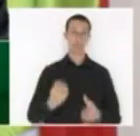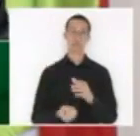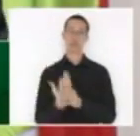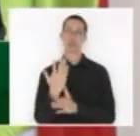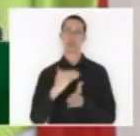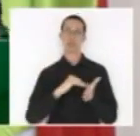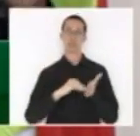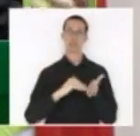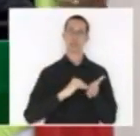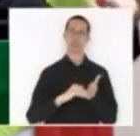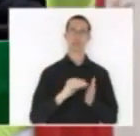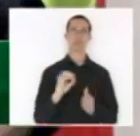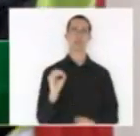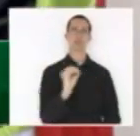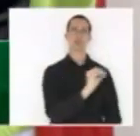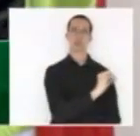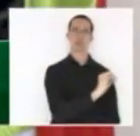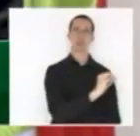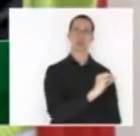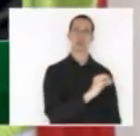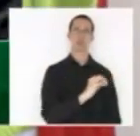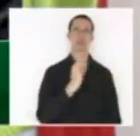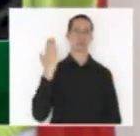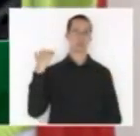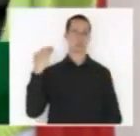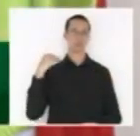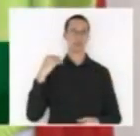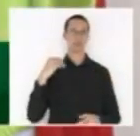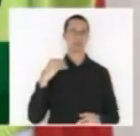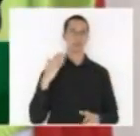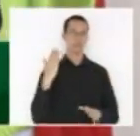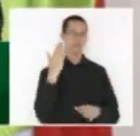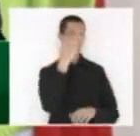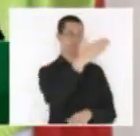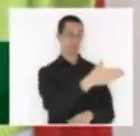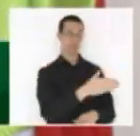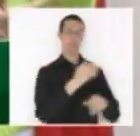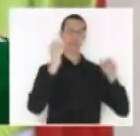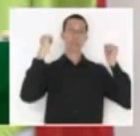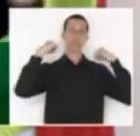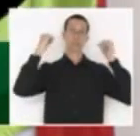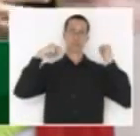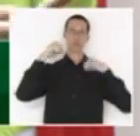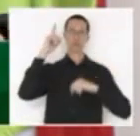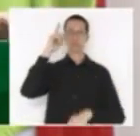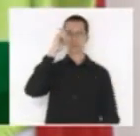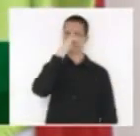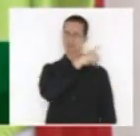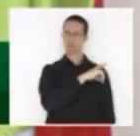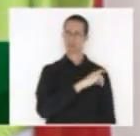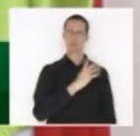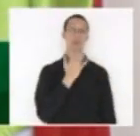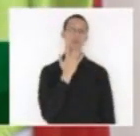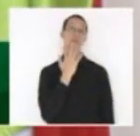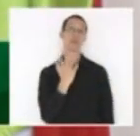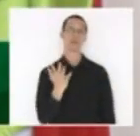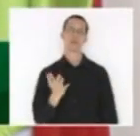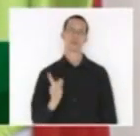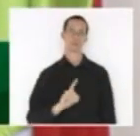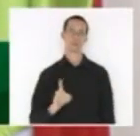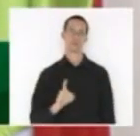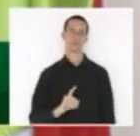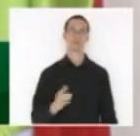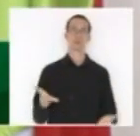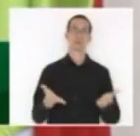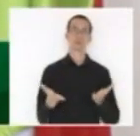Oeste, até para ir a Chapecó era difícil. Não era tudo tão fácil, tão ágil como é hoje. Hoje